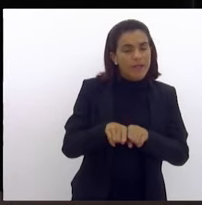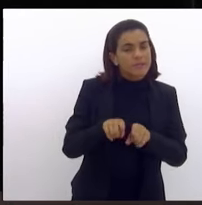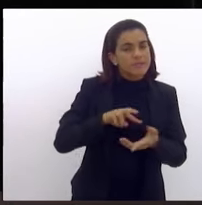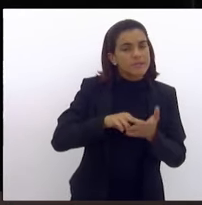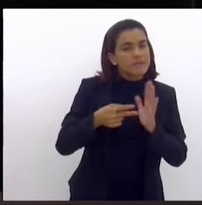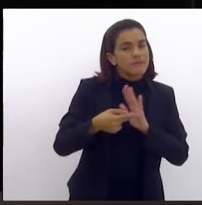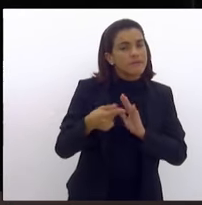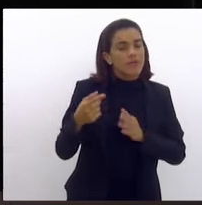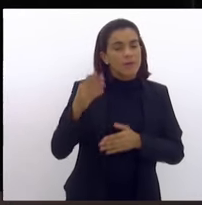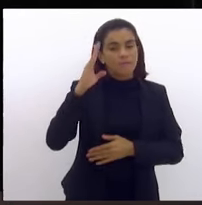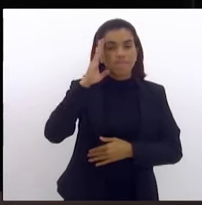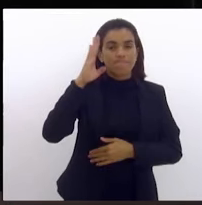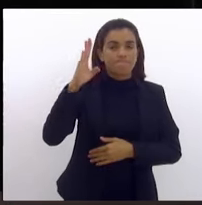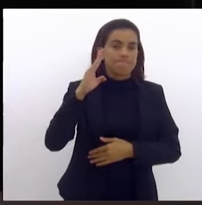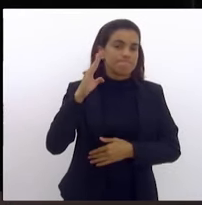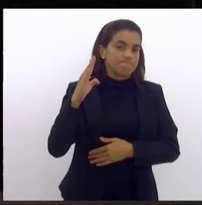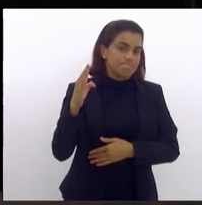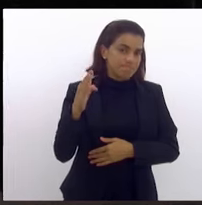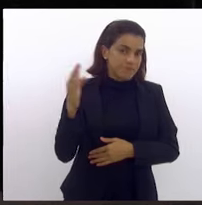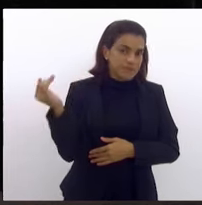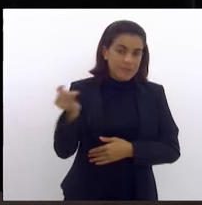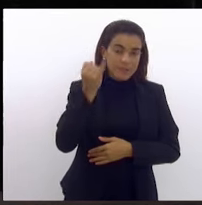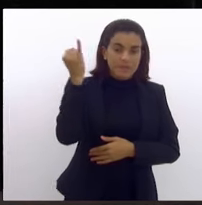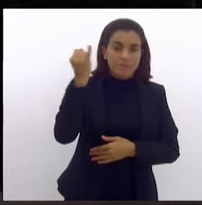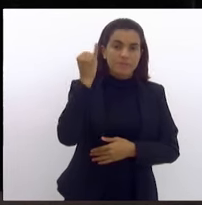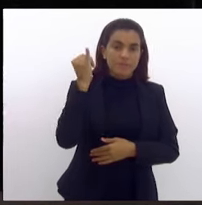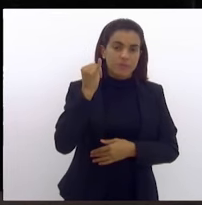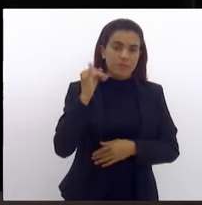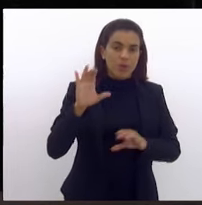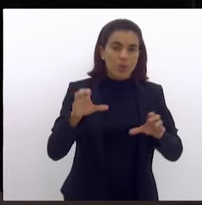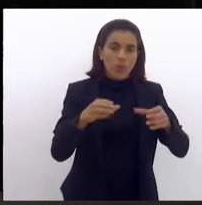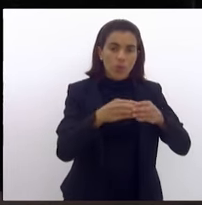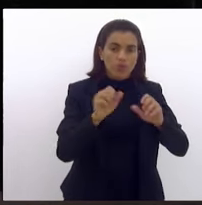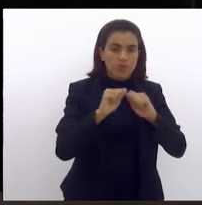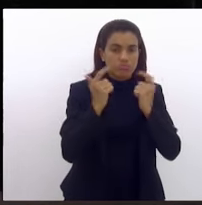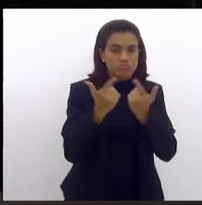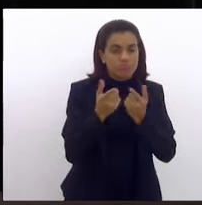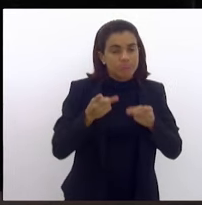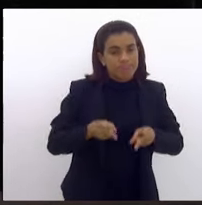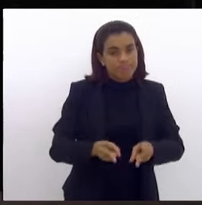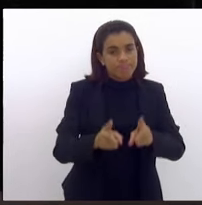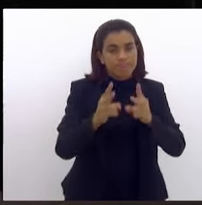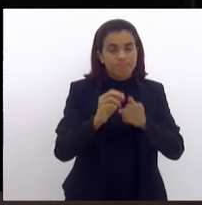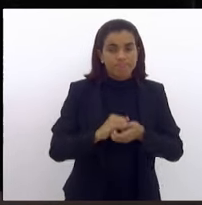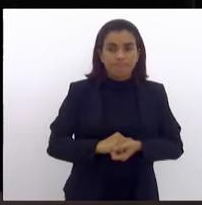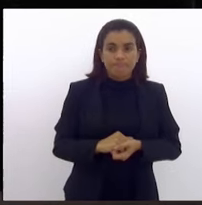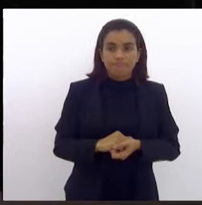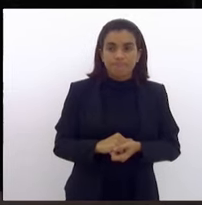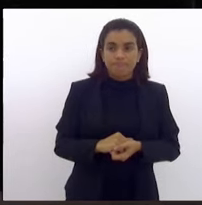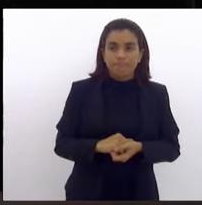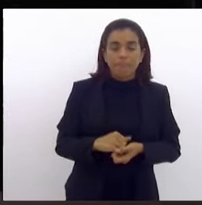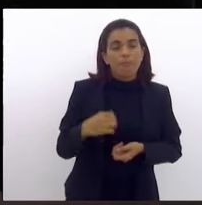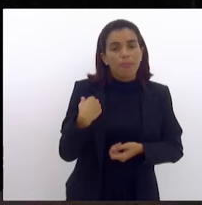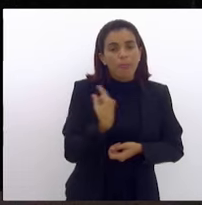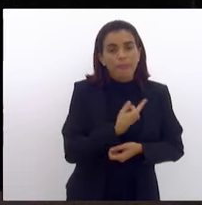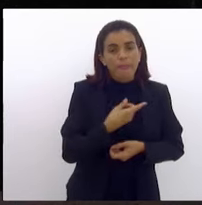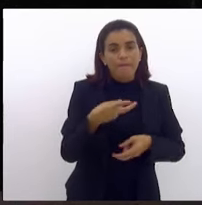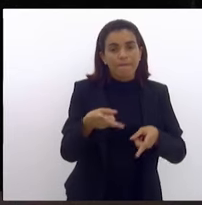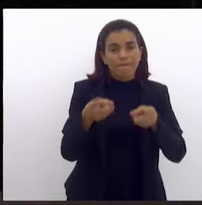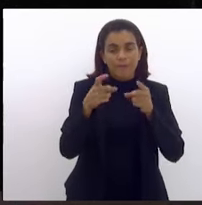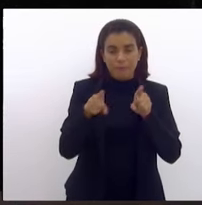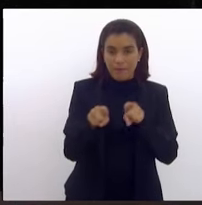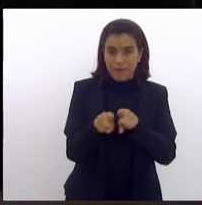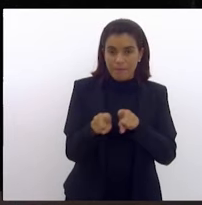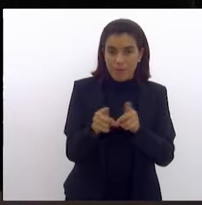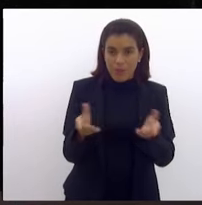nós devemos zelar para que o conjunto da Alerj deva manter. E, como nós vimos aqui hoje,